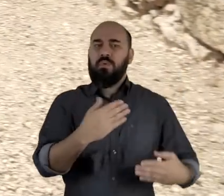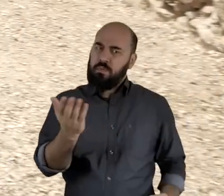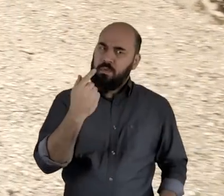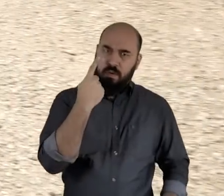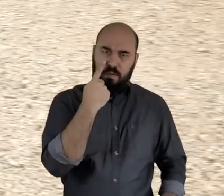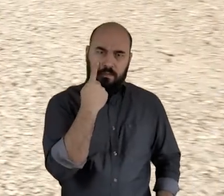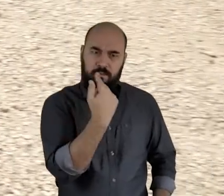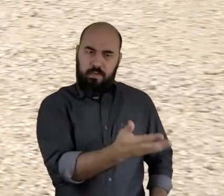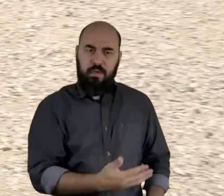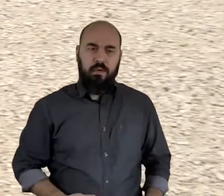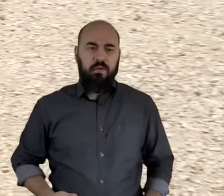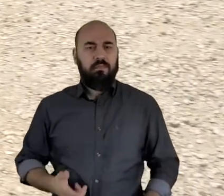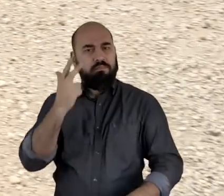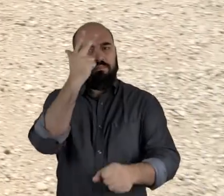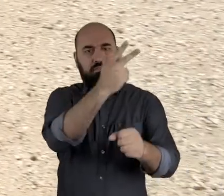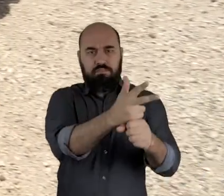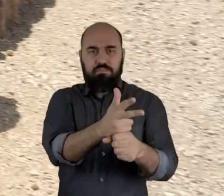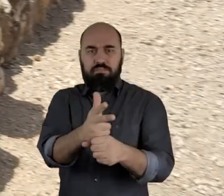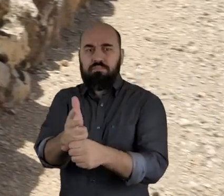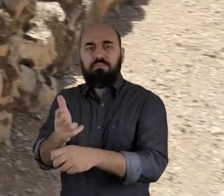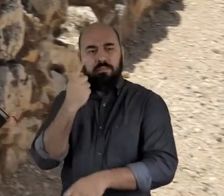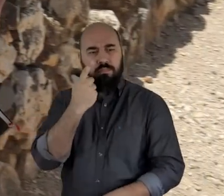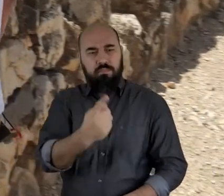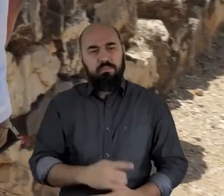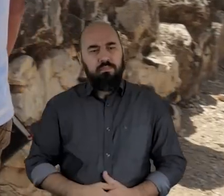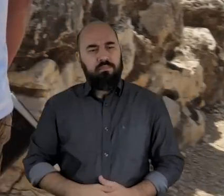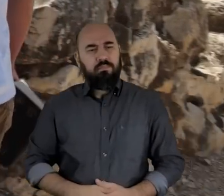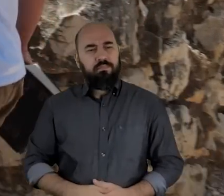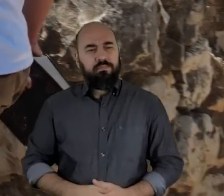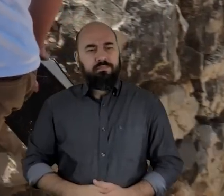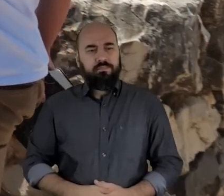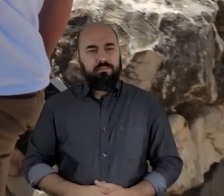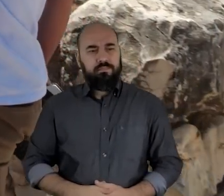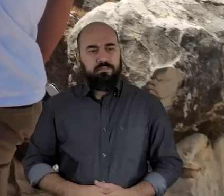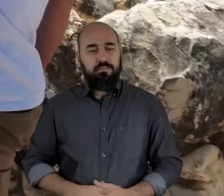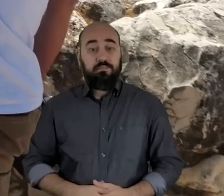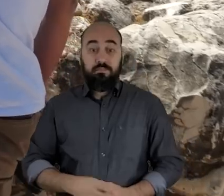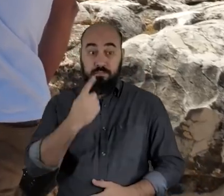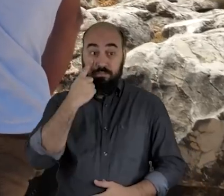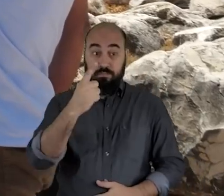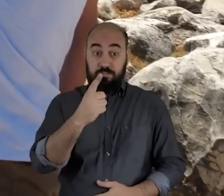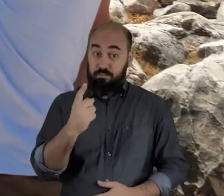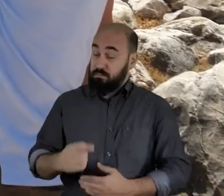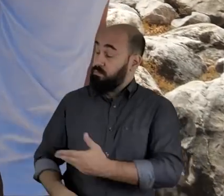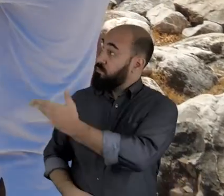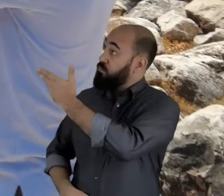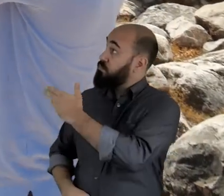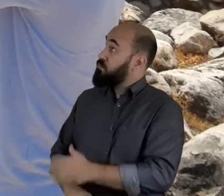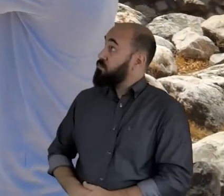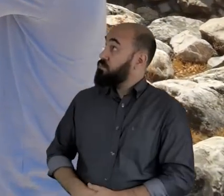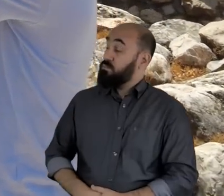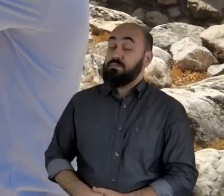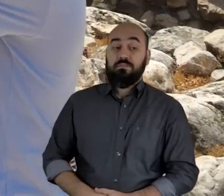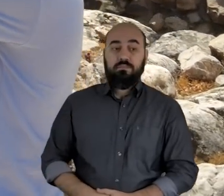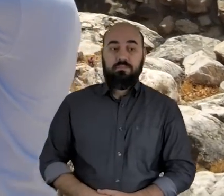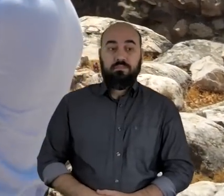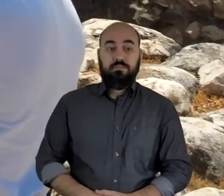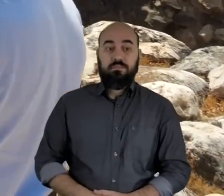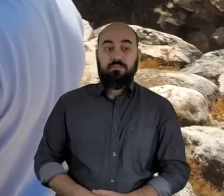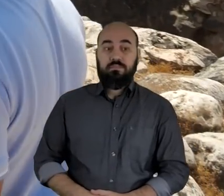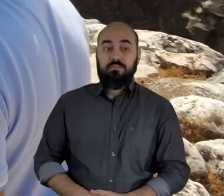Eu acho que o pessoal pode vir aqui, eu vou chamar o câmera também aqui para dar uma olhadinha ali, ó. Ele está falando dessas muralhas ali, não é? Dupla, uma